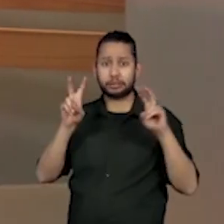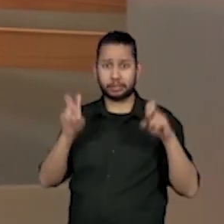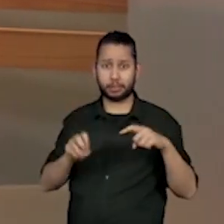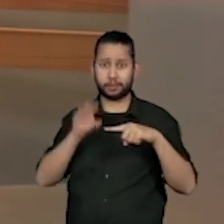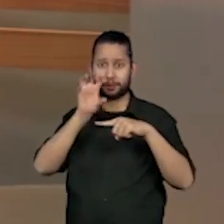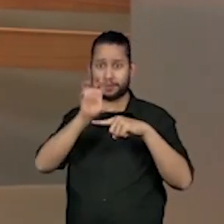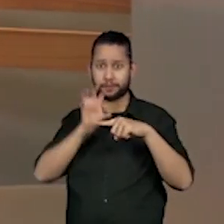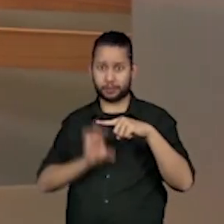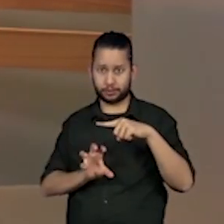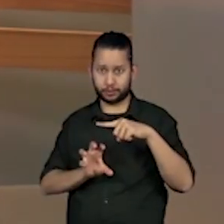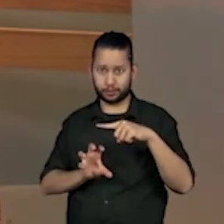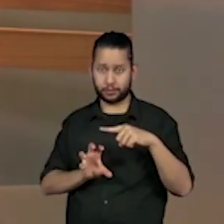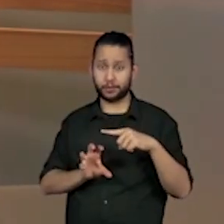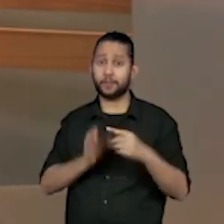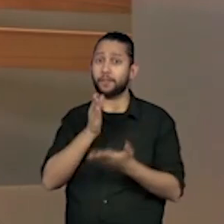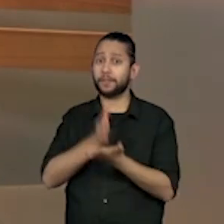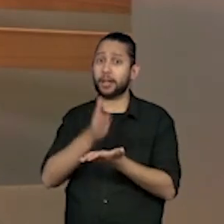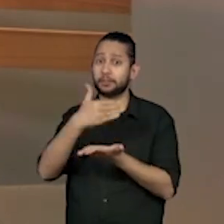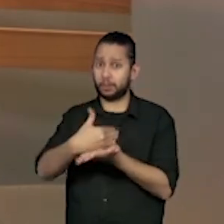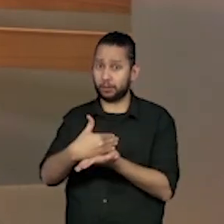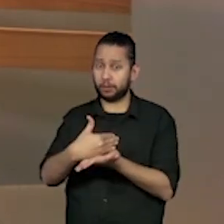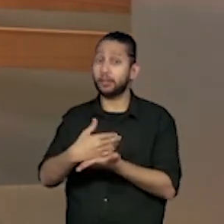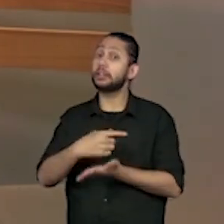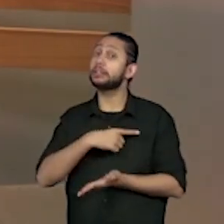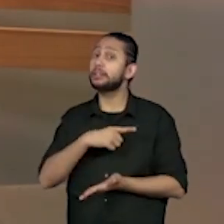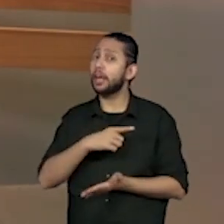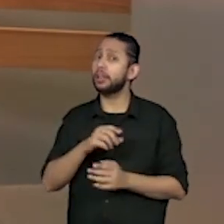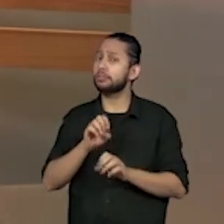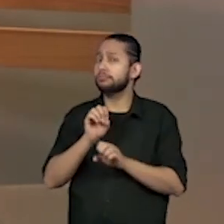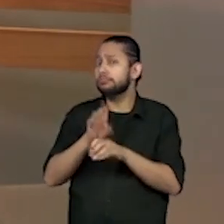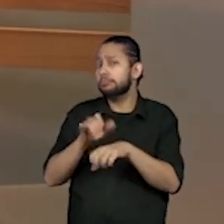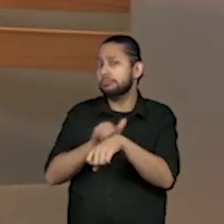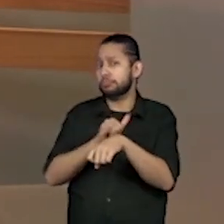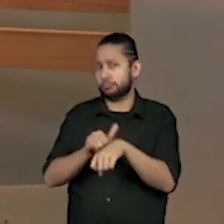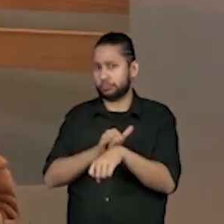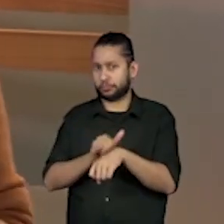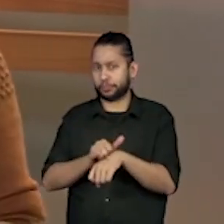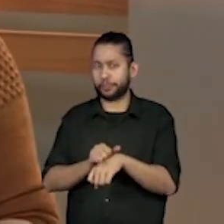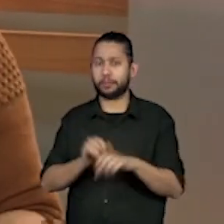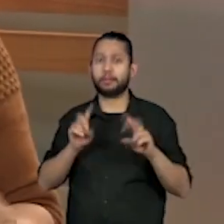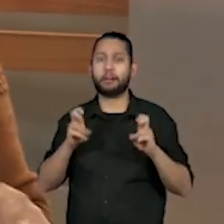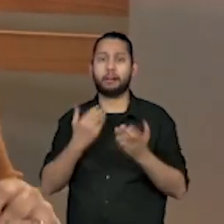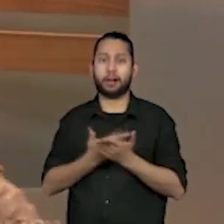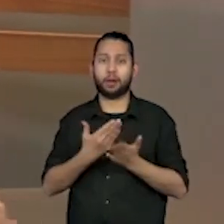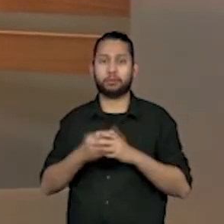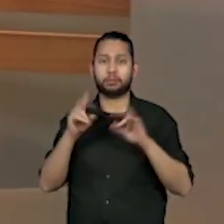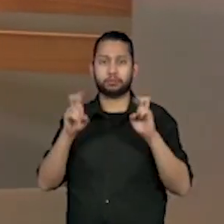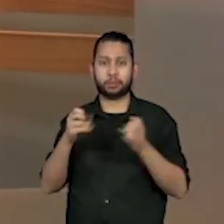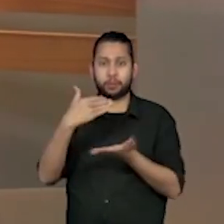E frações, ela tem todo um caminho, tá? Então, hoje, na nossa primeira aula sobre fração